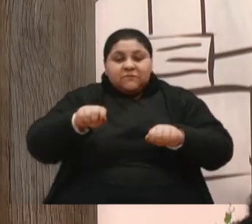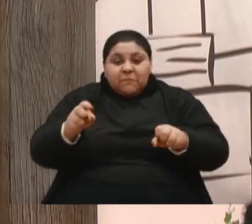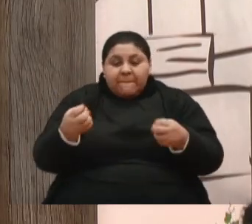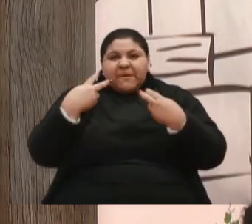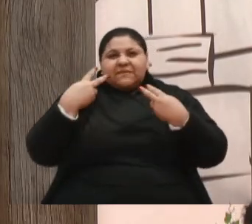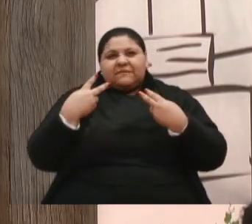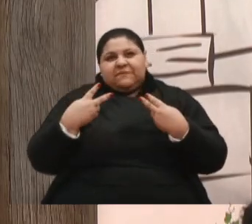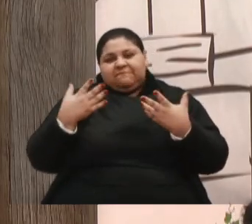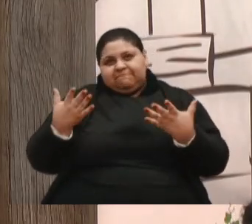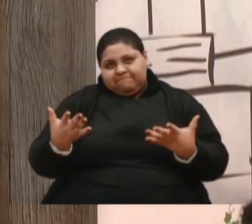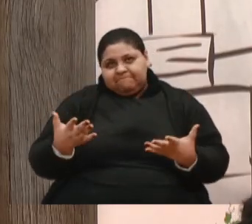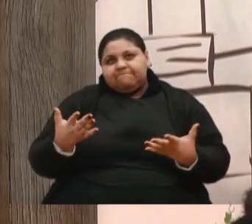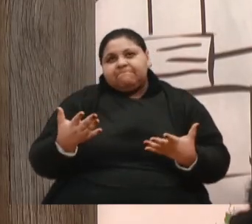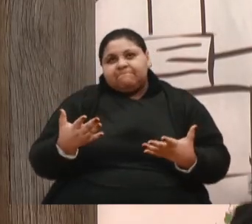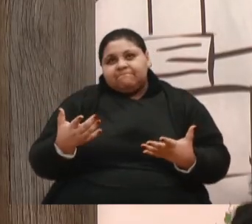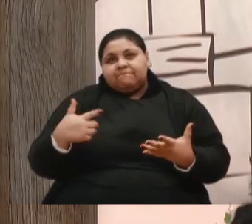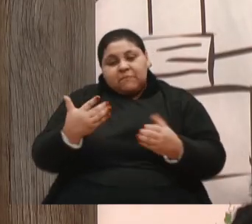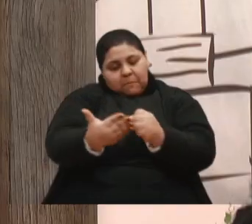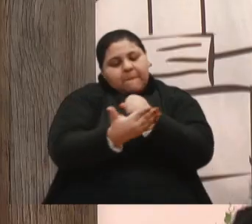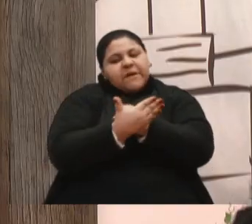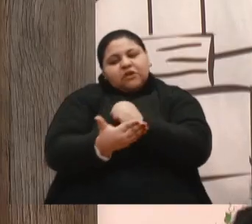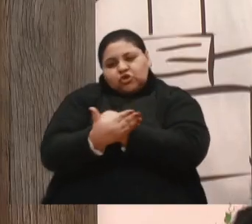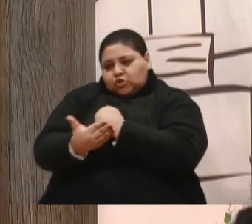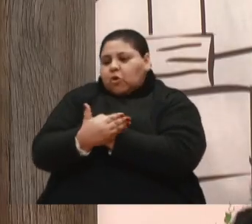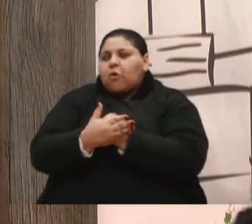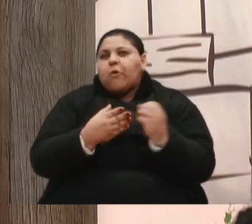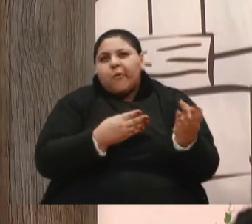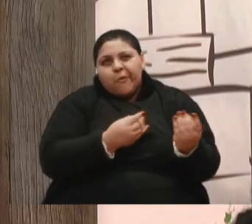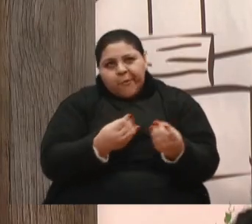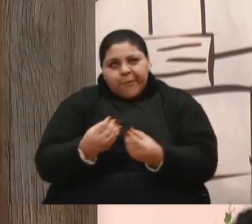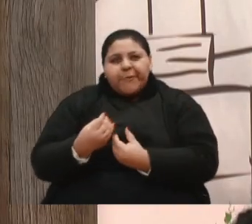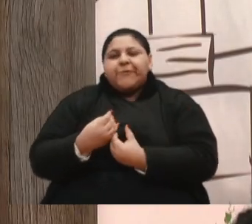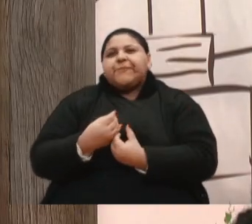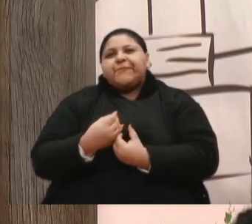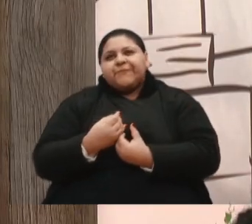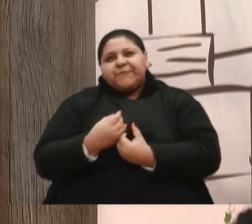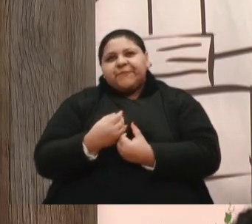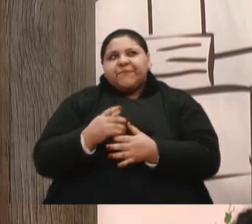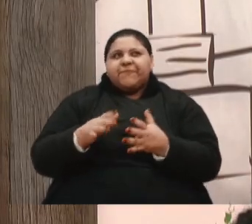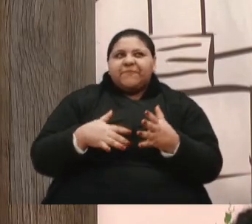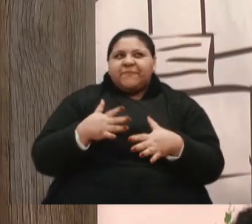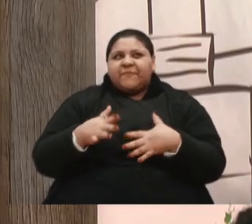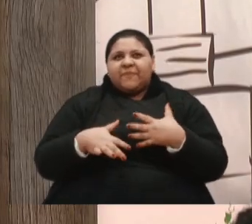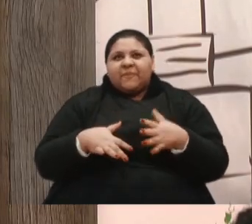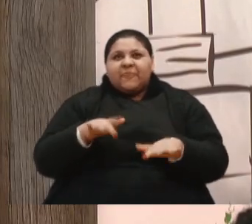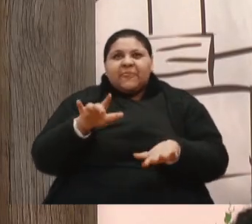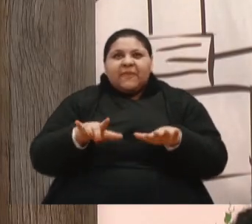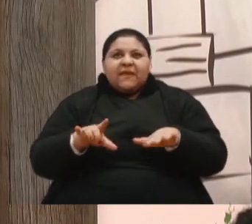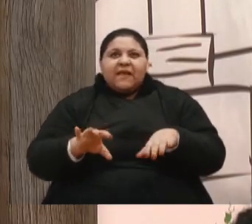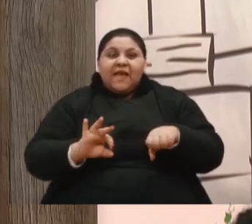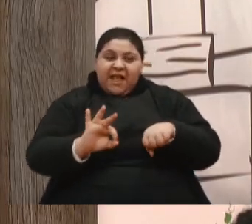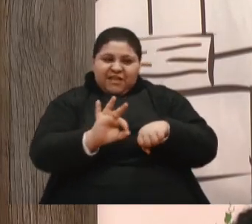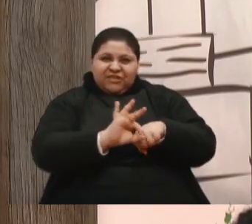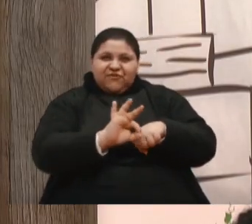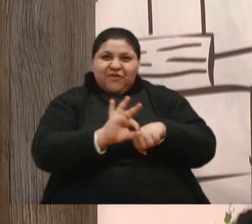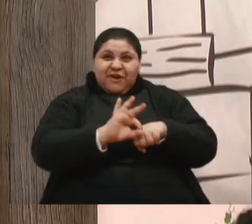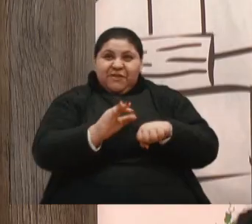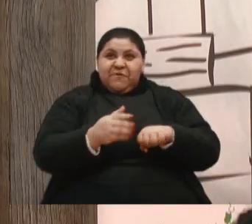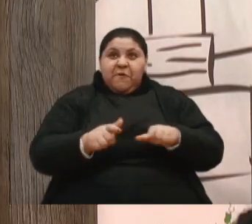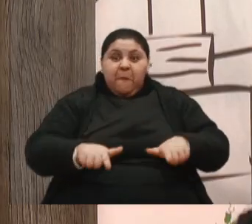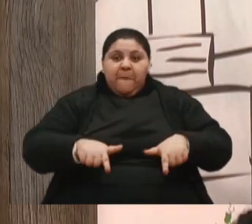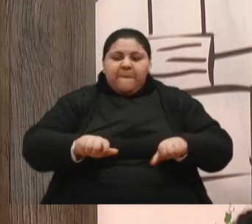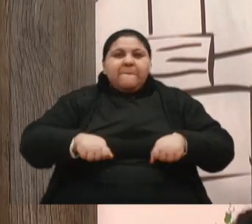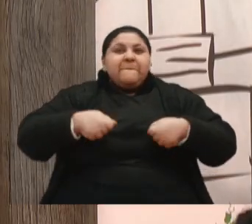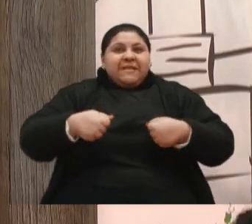ambos precisam perceber isso. Então, me ajudou muito. É algo que parece assim, né? Estou advogando em